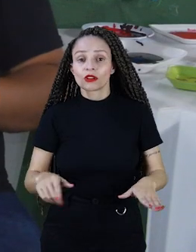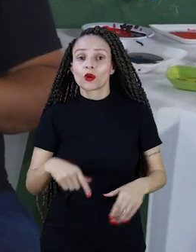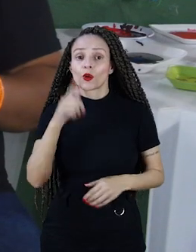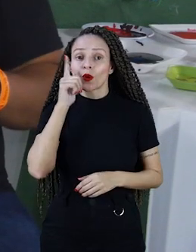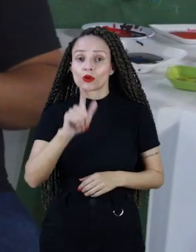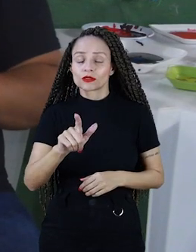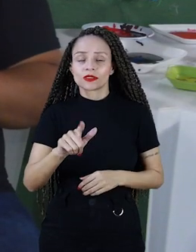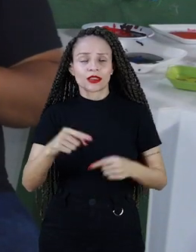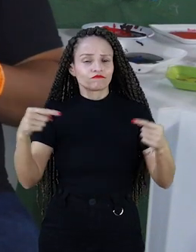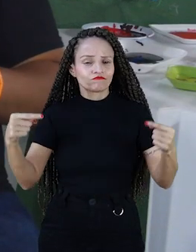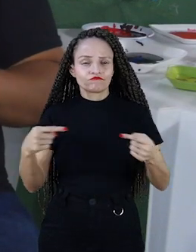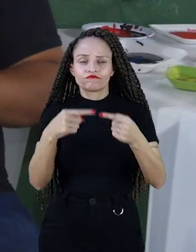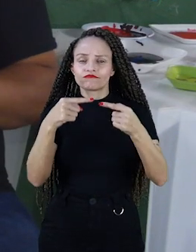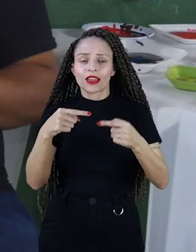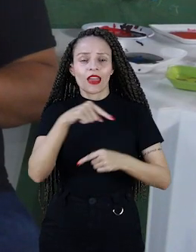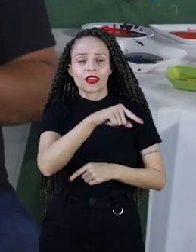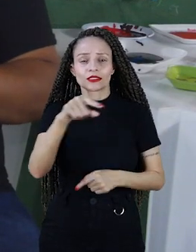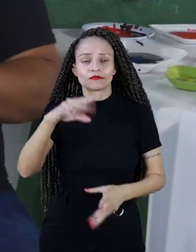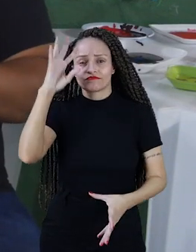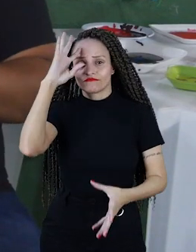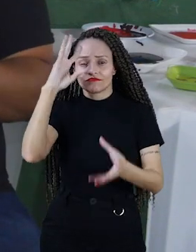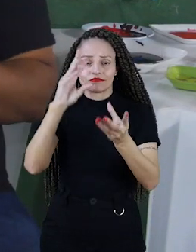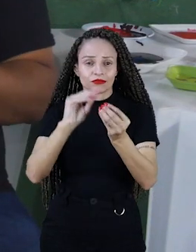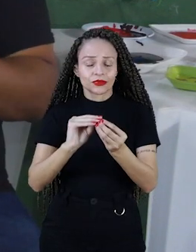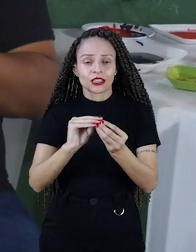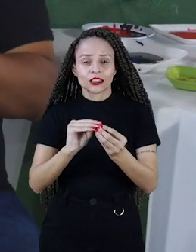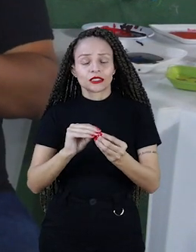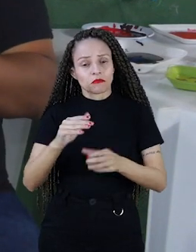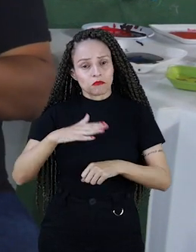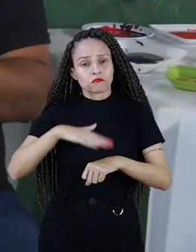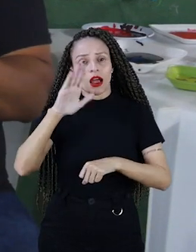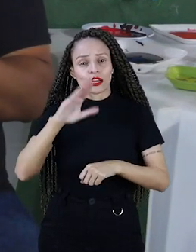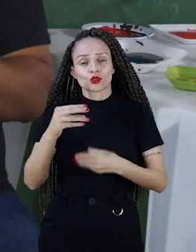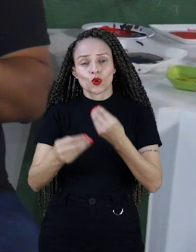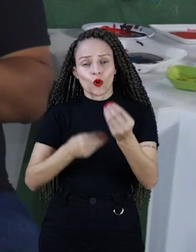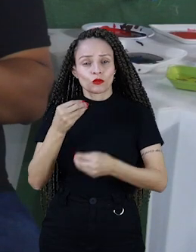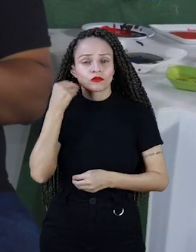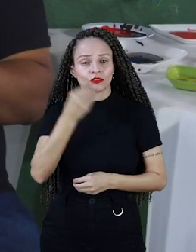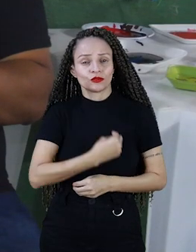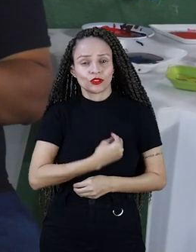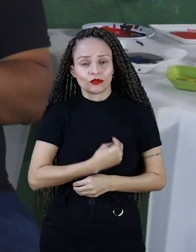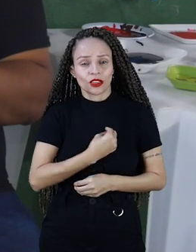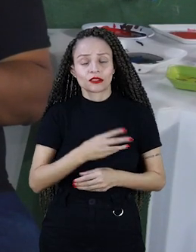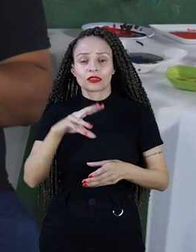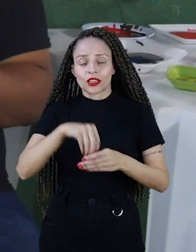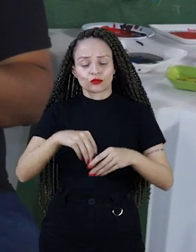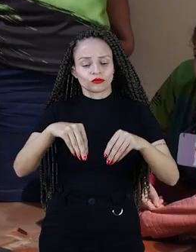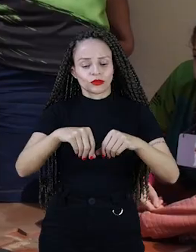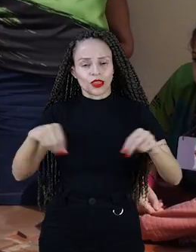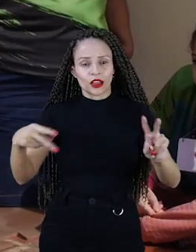gente conseguia casar, né, e fazer com que eles entendessem um pouco mais de como é a vivência dentro da terra indígena,